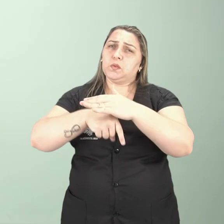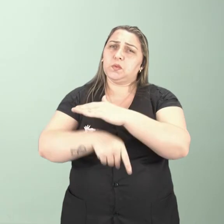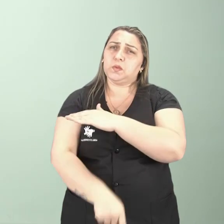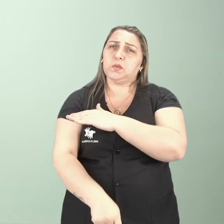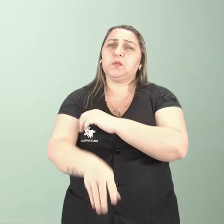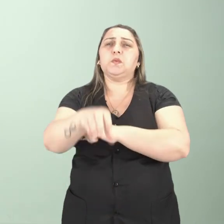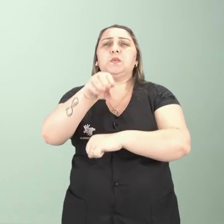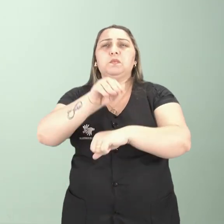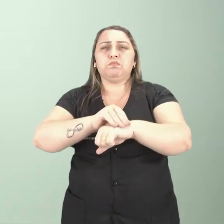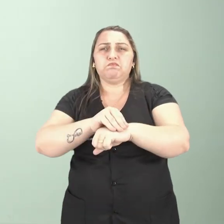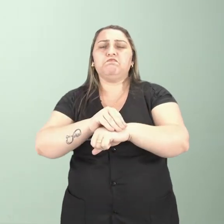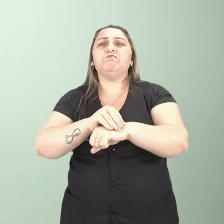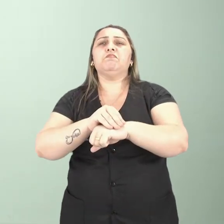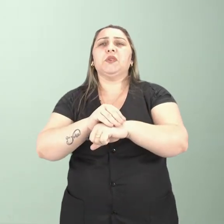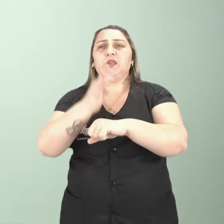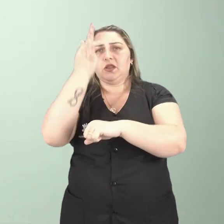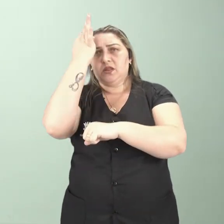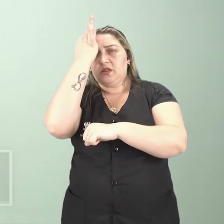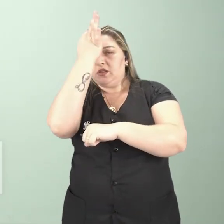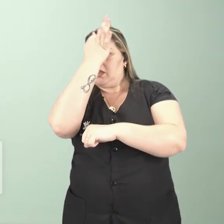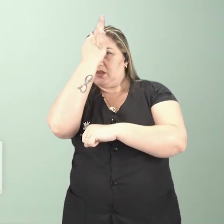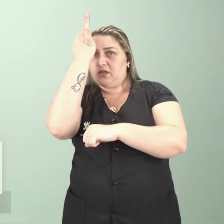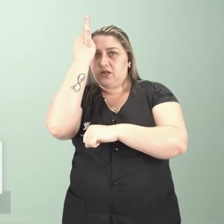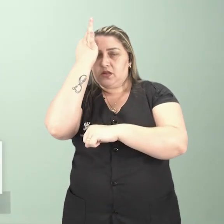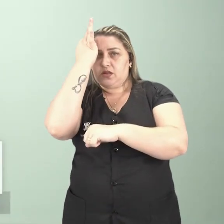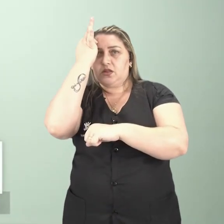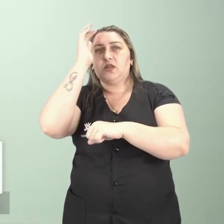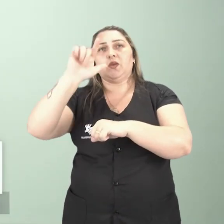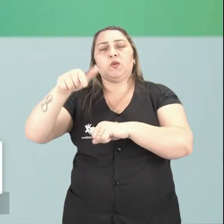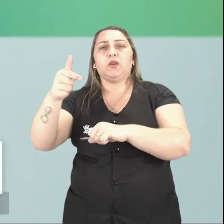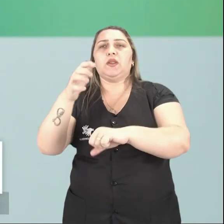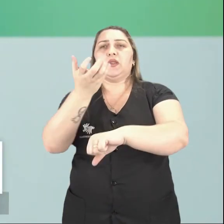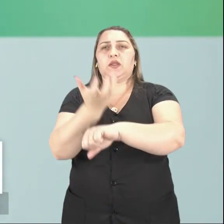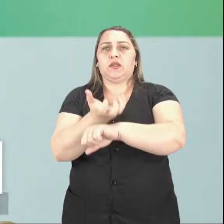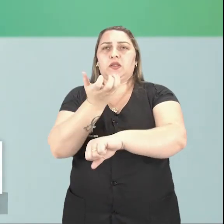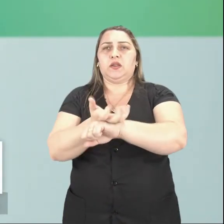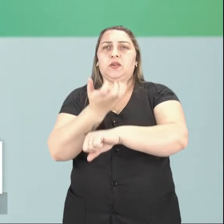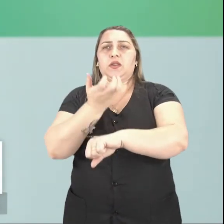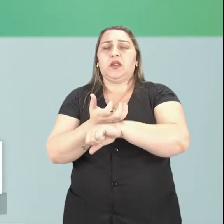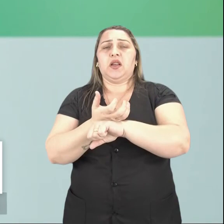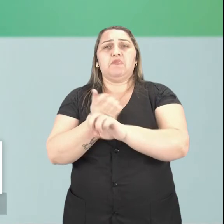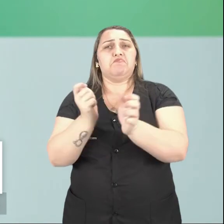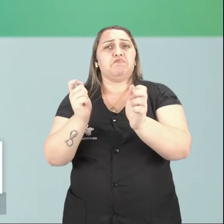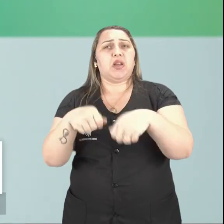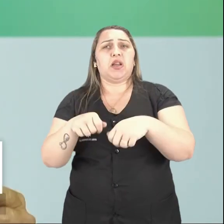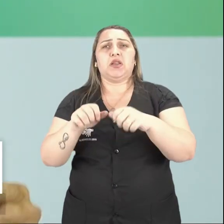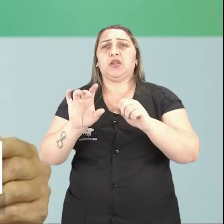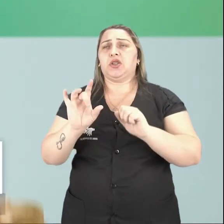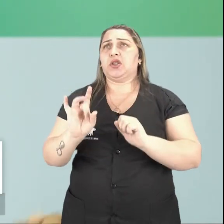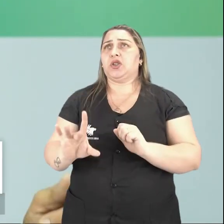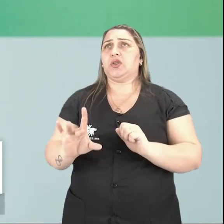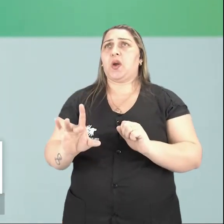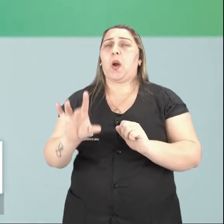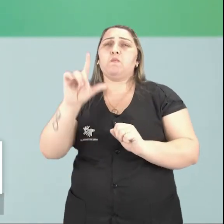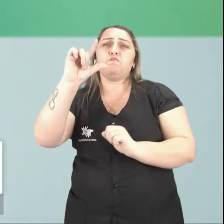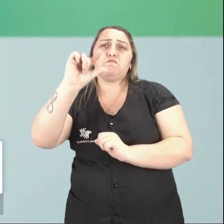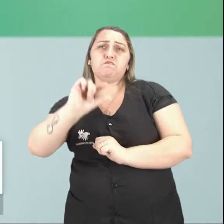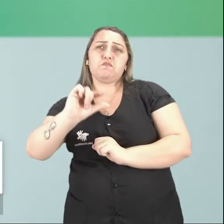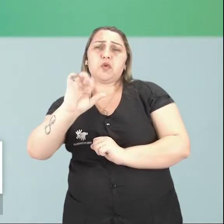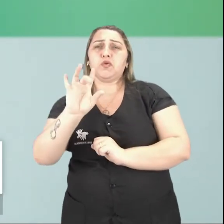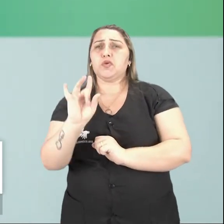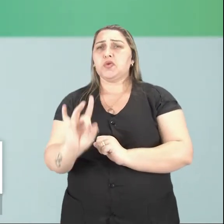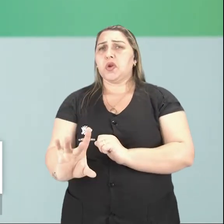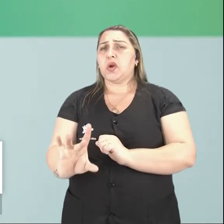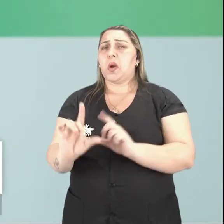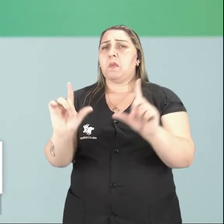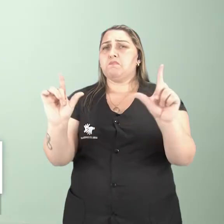seu conhecimento na área de filosofia e nas demais disciplinas. Não adianta ficar se contentando com pouco, só com